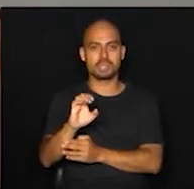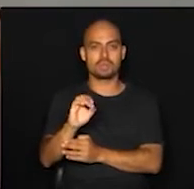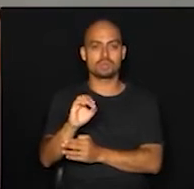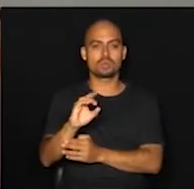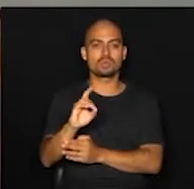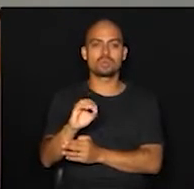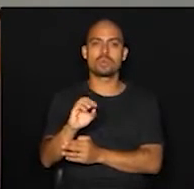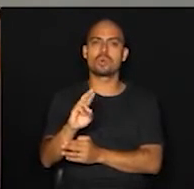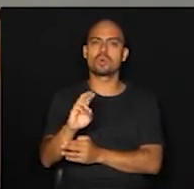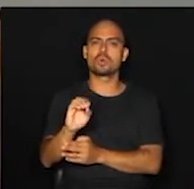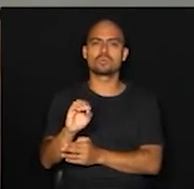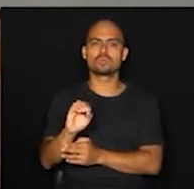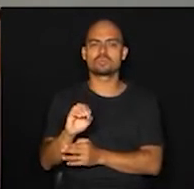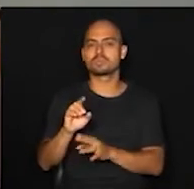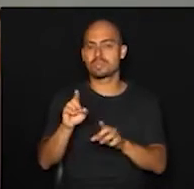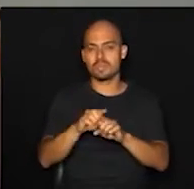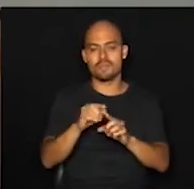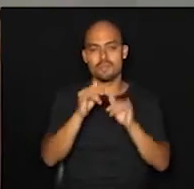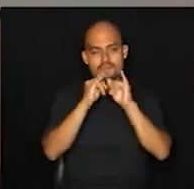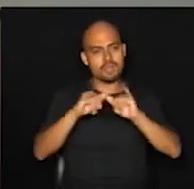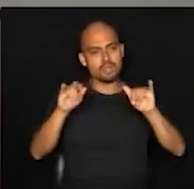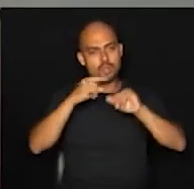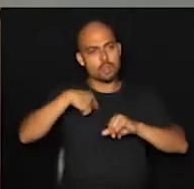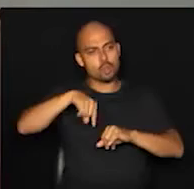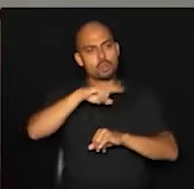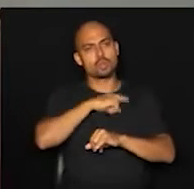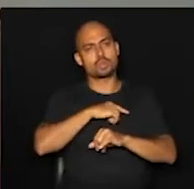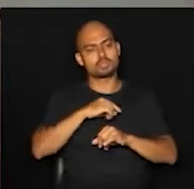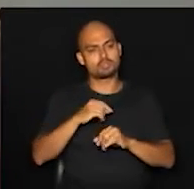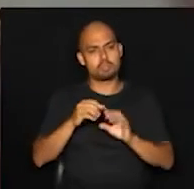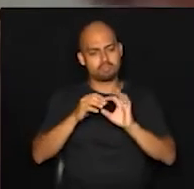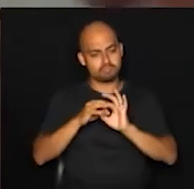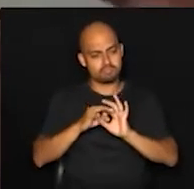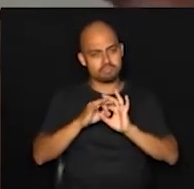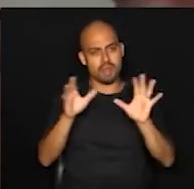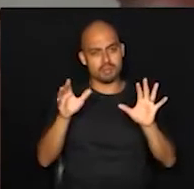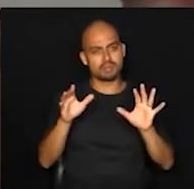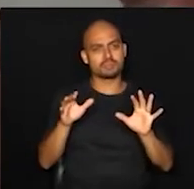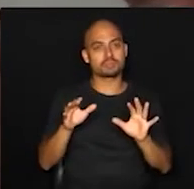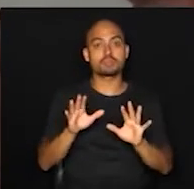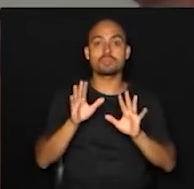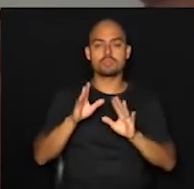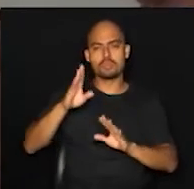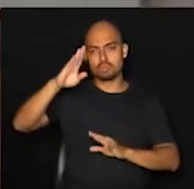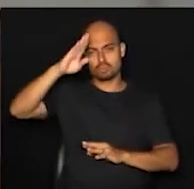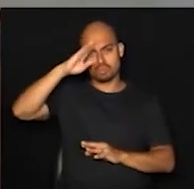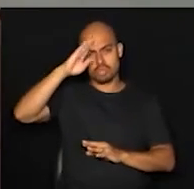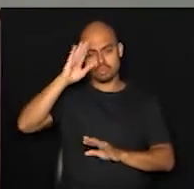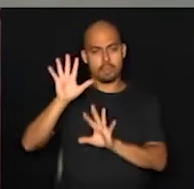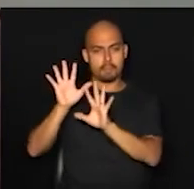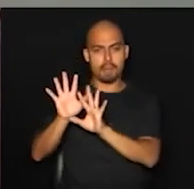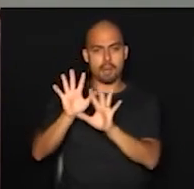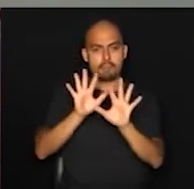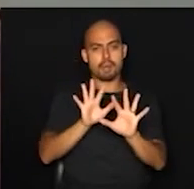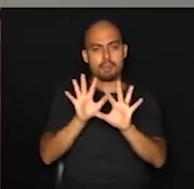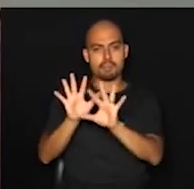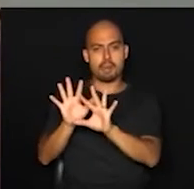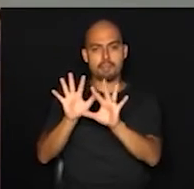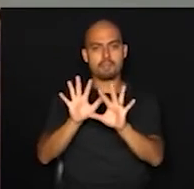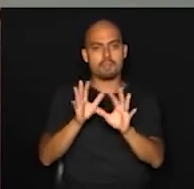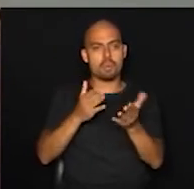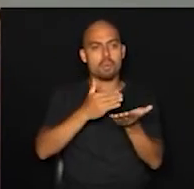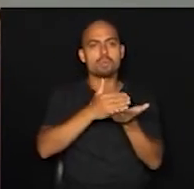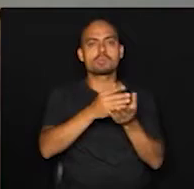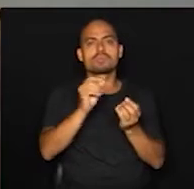República. Claro que o que ia acontecer? Ia ser imediato. As tropas leais ao Império iam começar a fuzilar aquelas